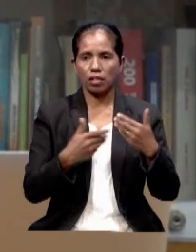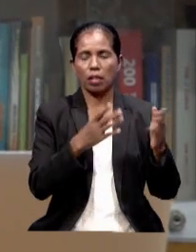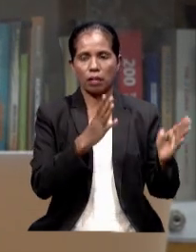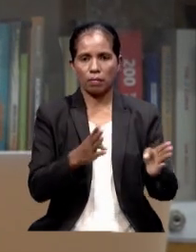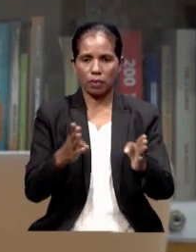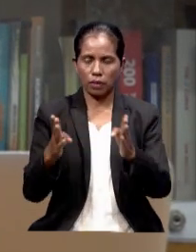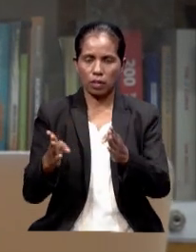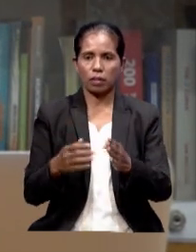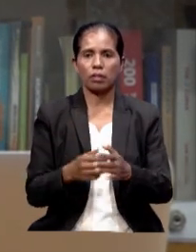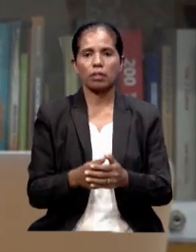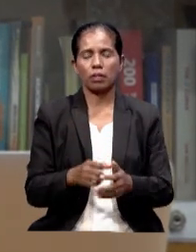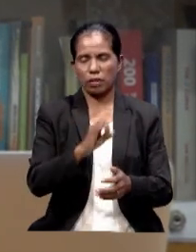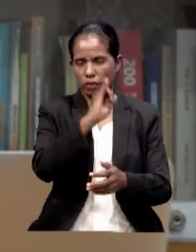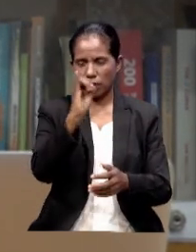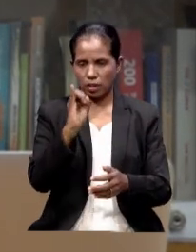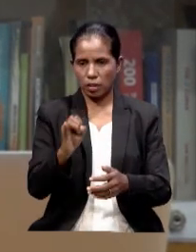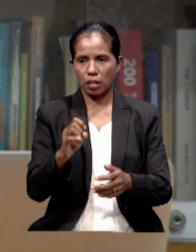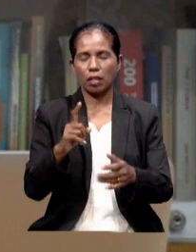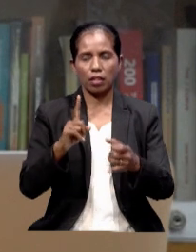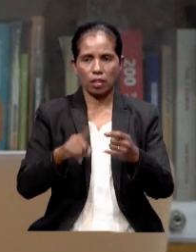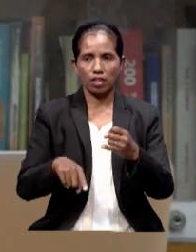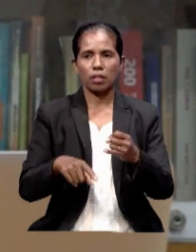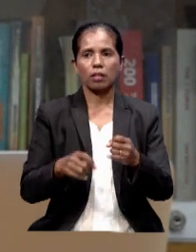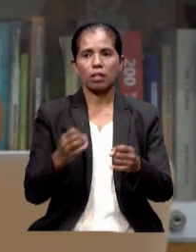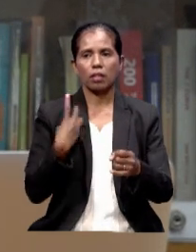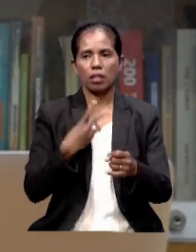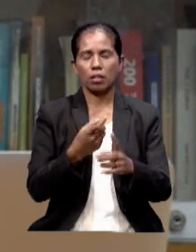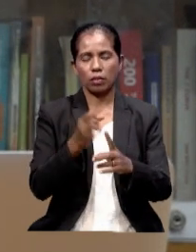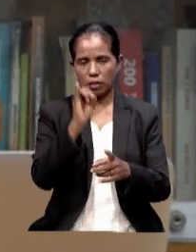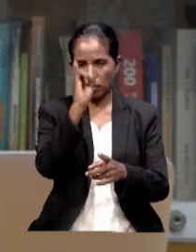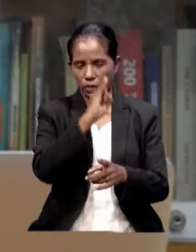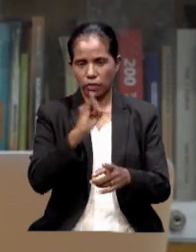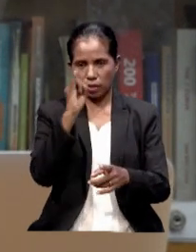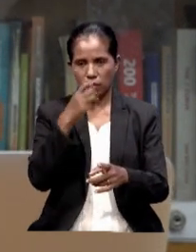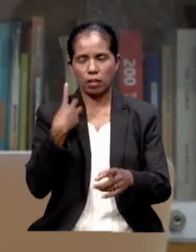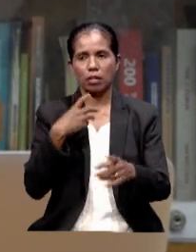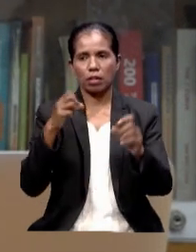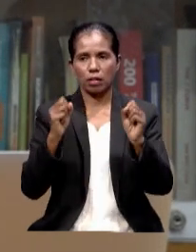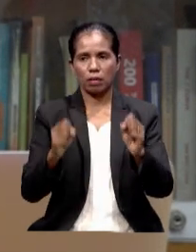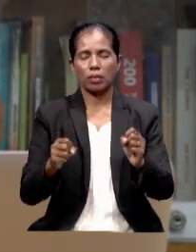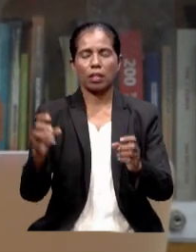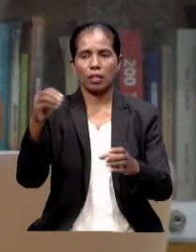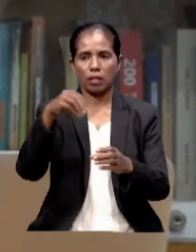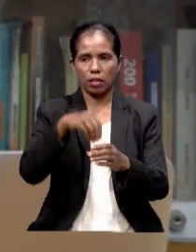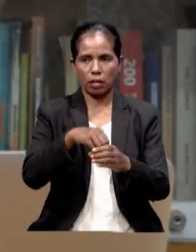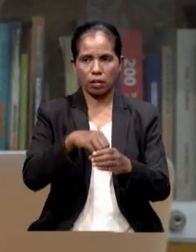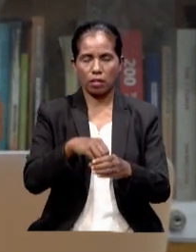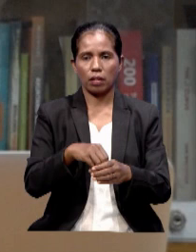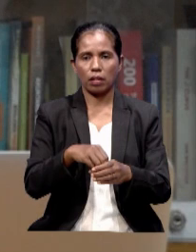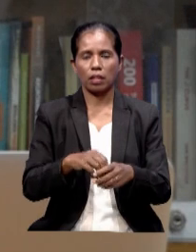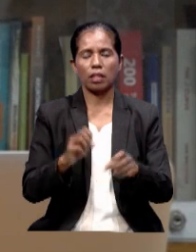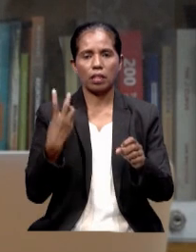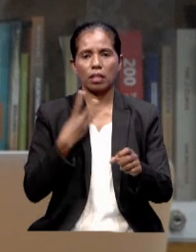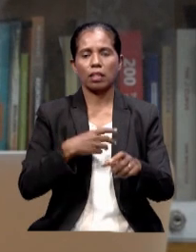nene identifikasi proses hosi identifikasi ma kita bele bele konklui hosi identifikasi ne bele